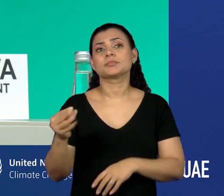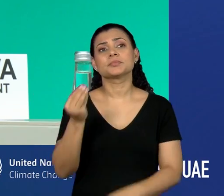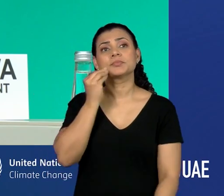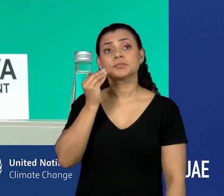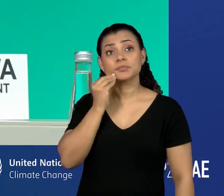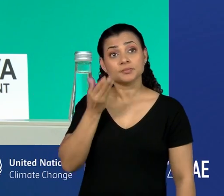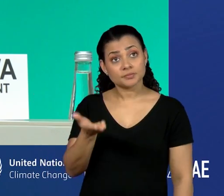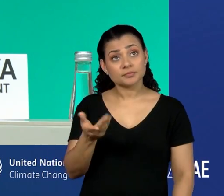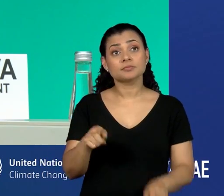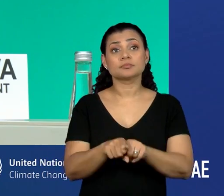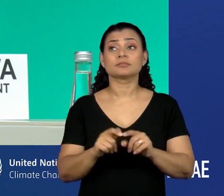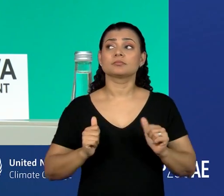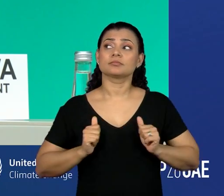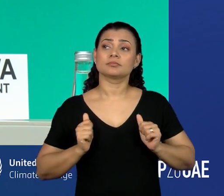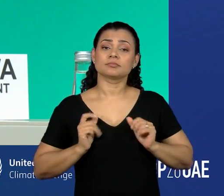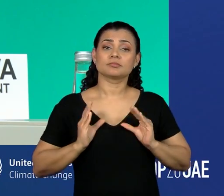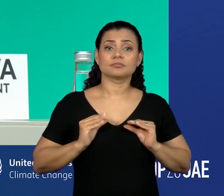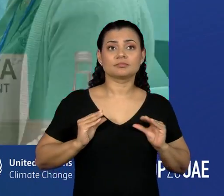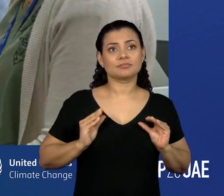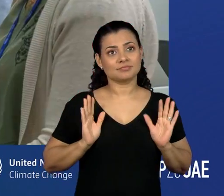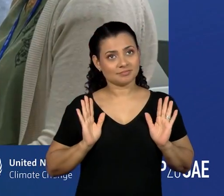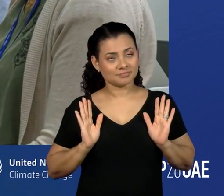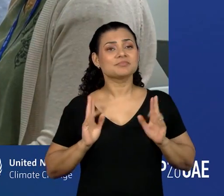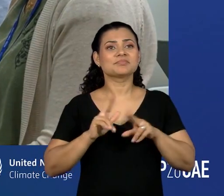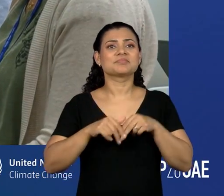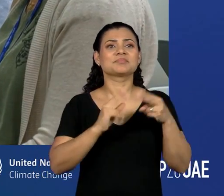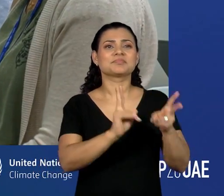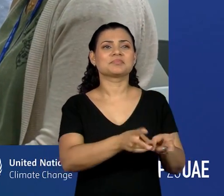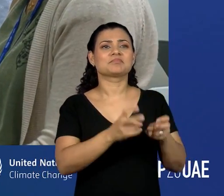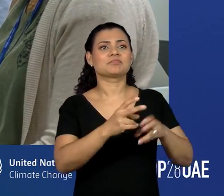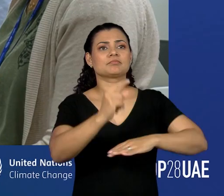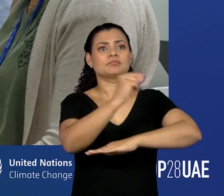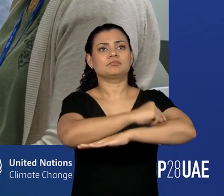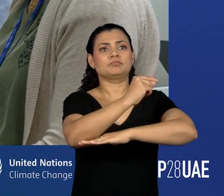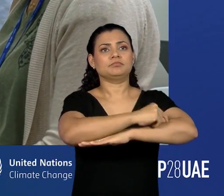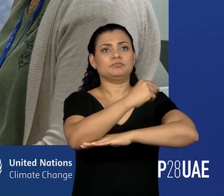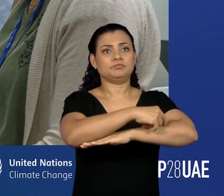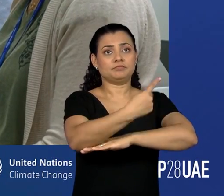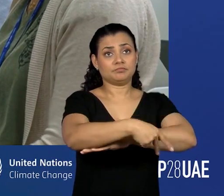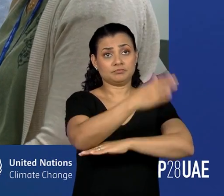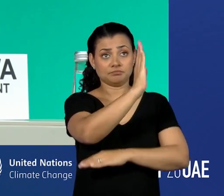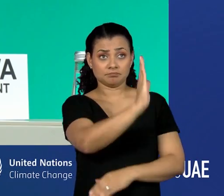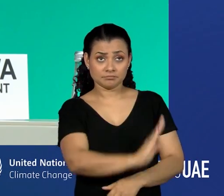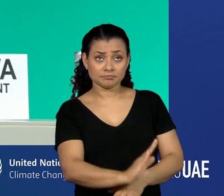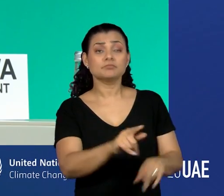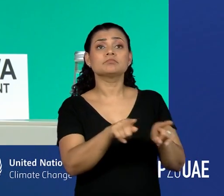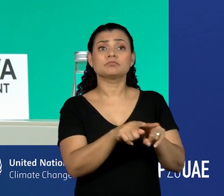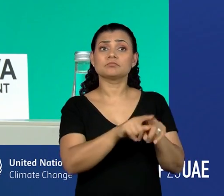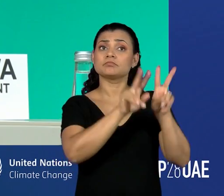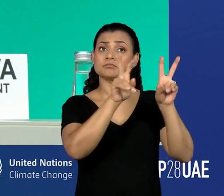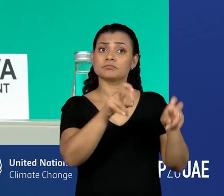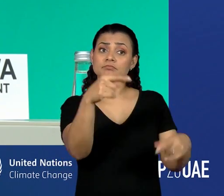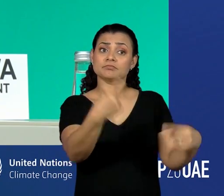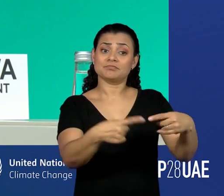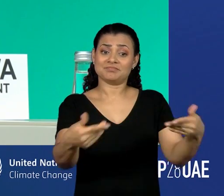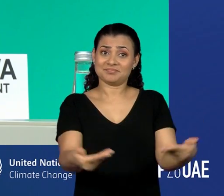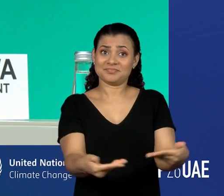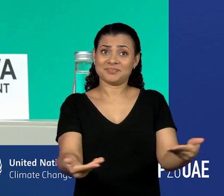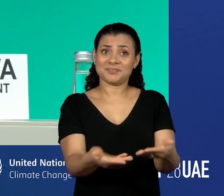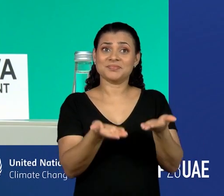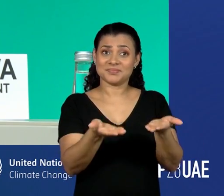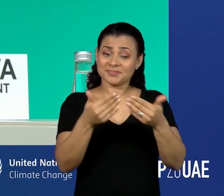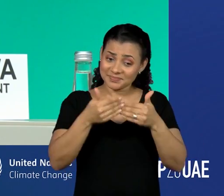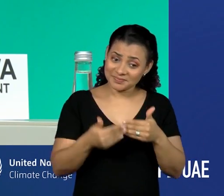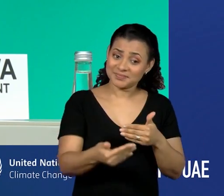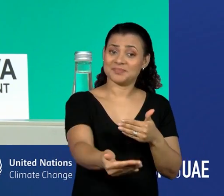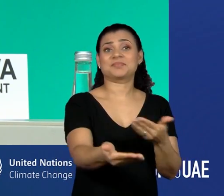oportunidade e conveniência da exploração de petróleo, não só para o Brasil, é o debate que está sendo feito a